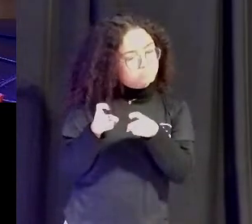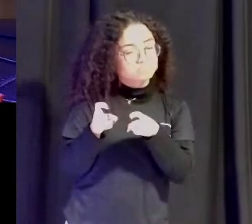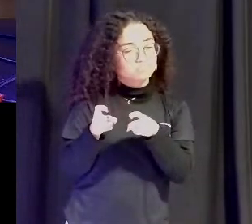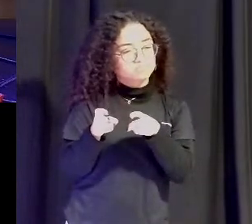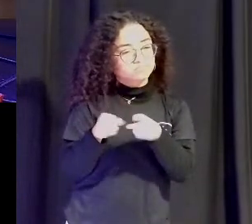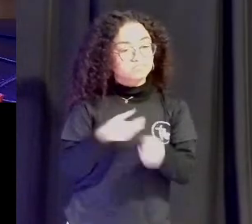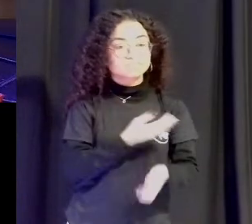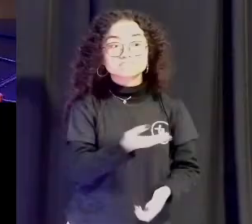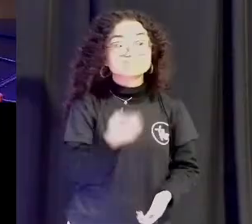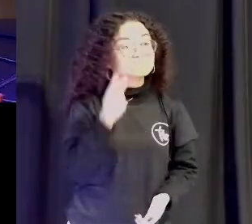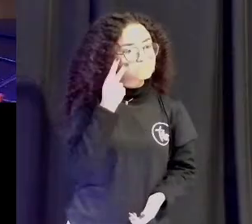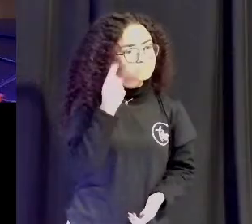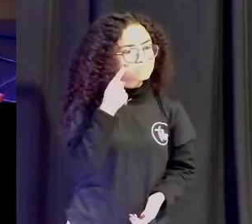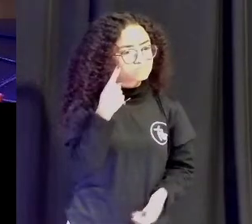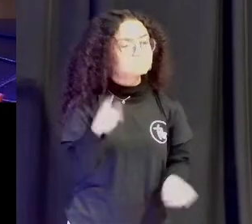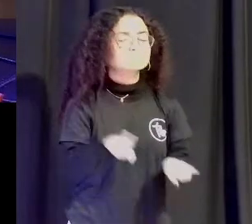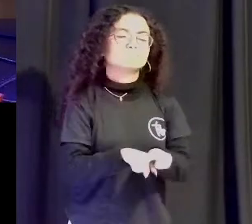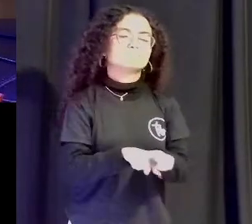viram aqui hoje,